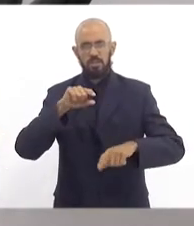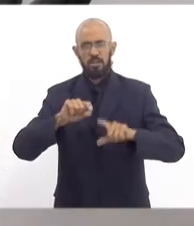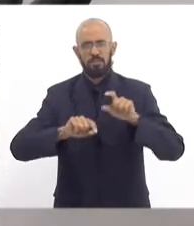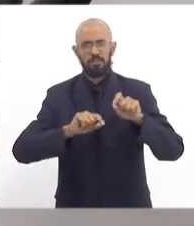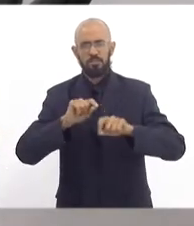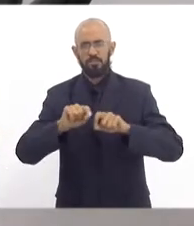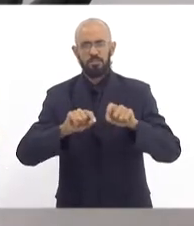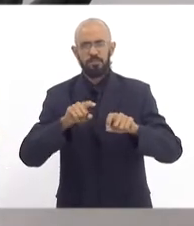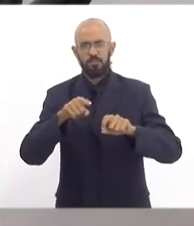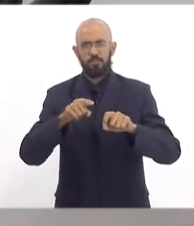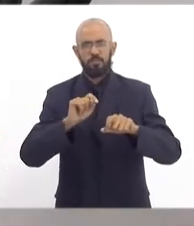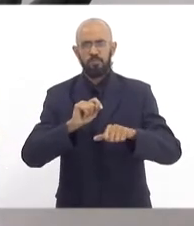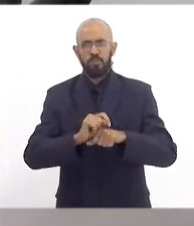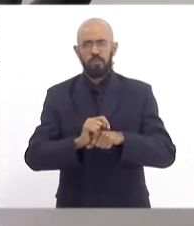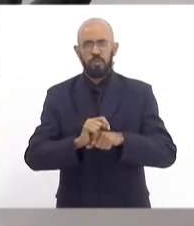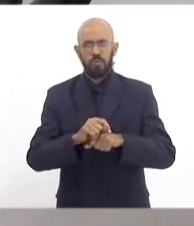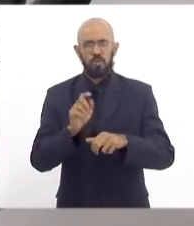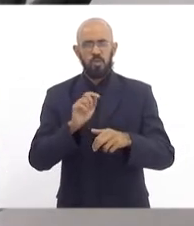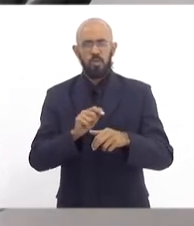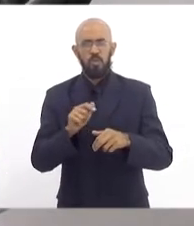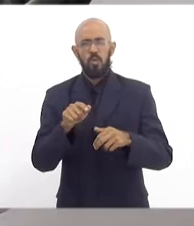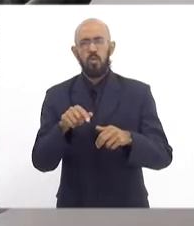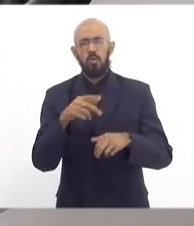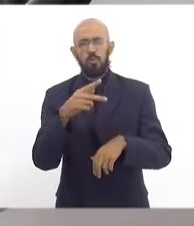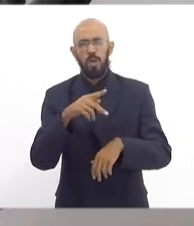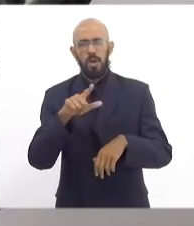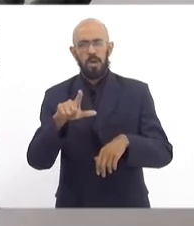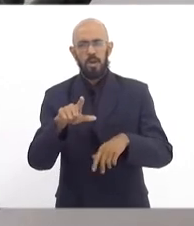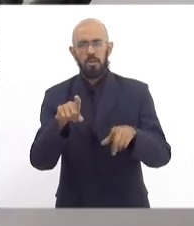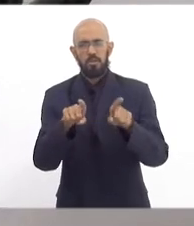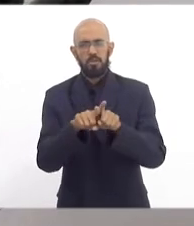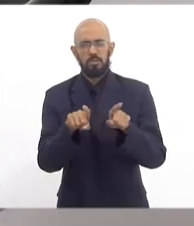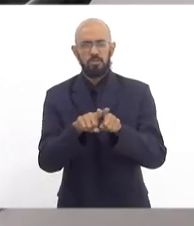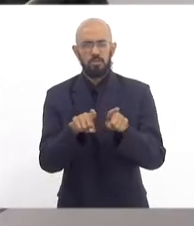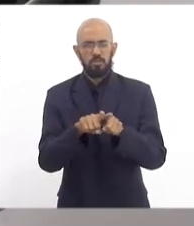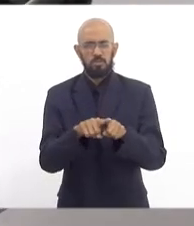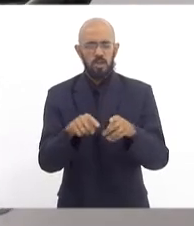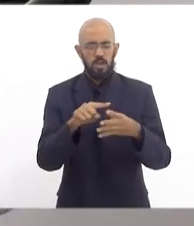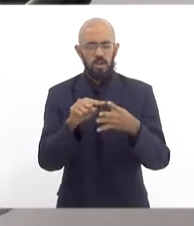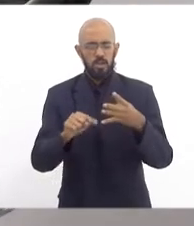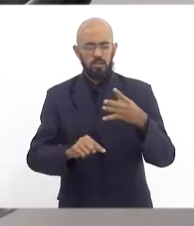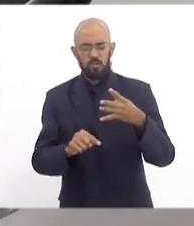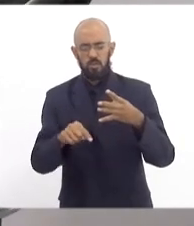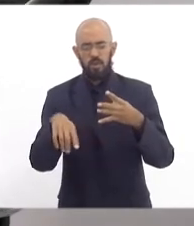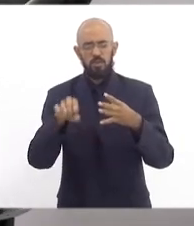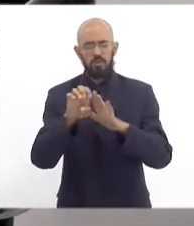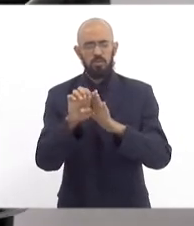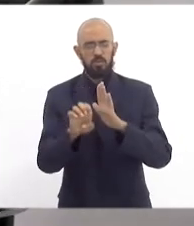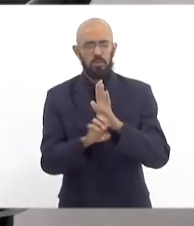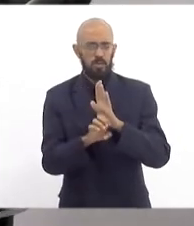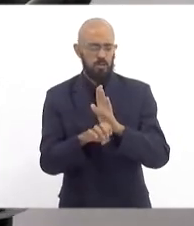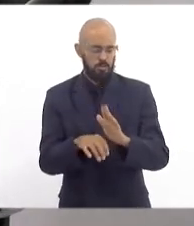da mesa e tem o referido PL com as suas quatro emendas